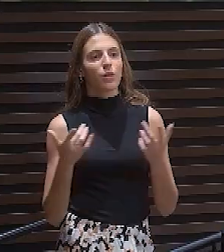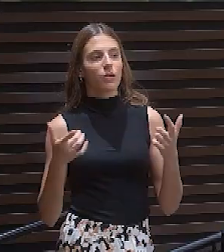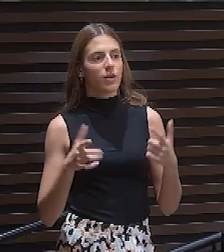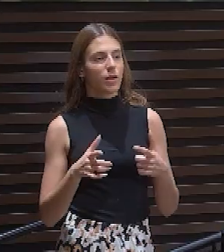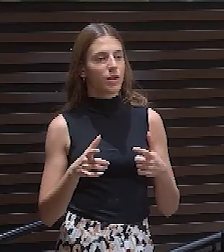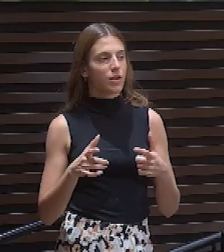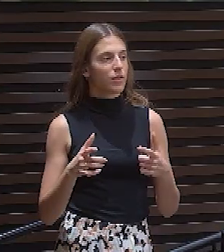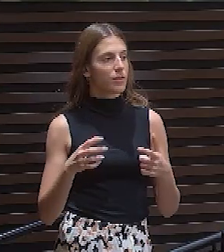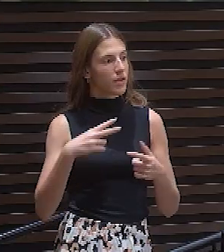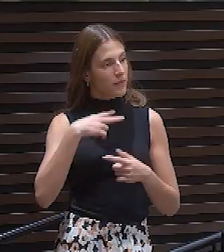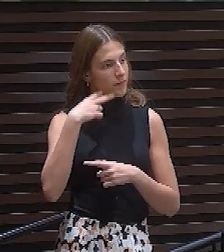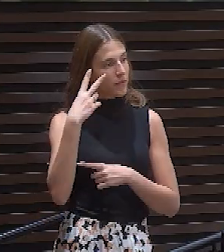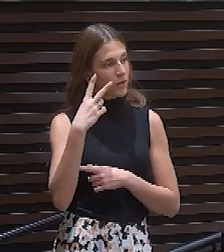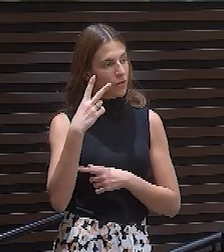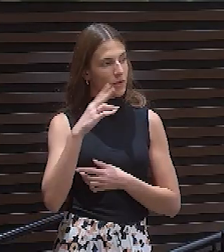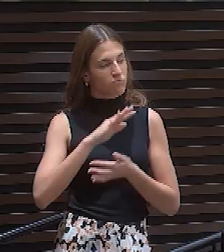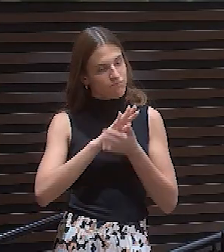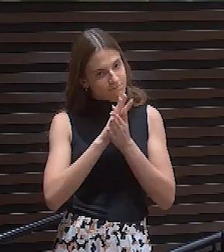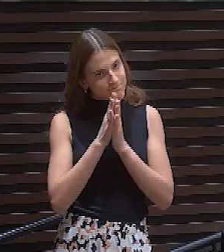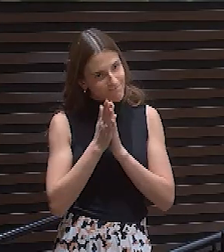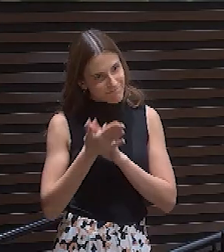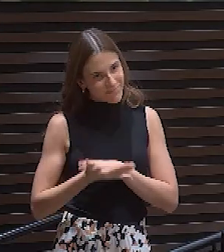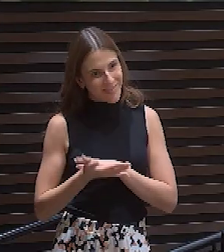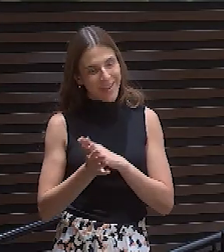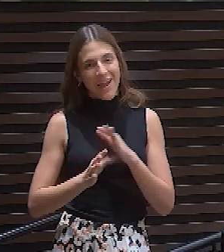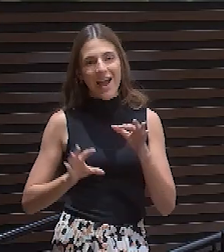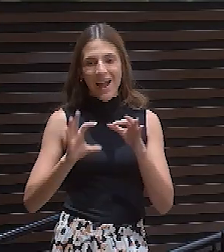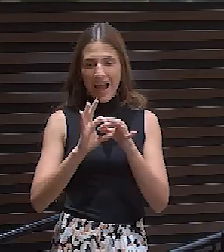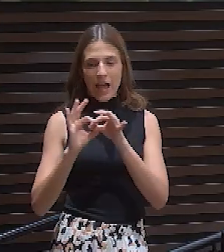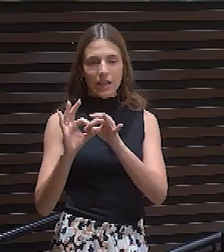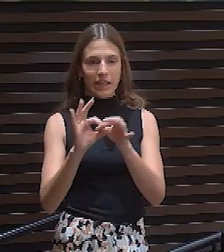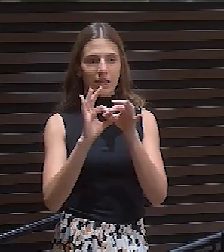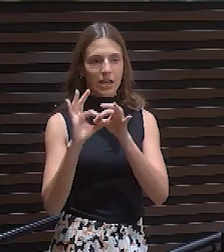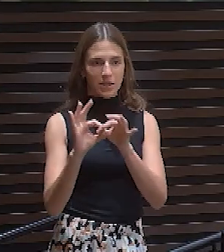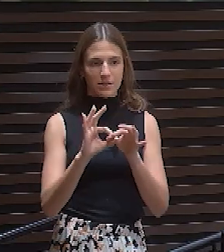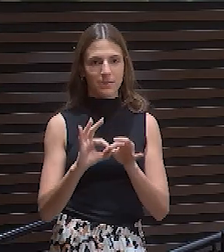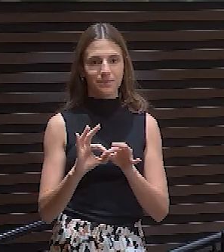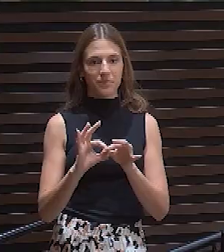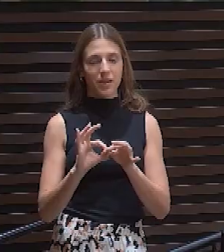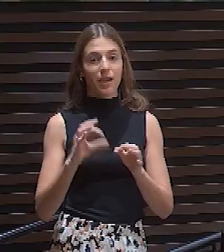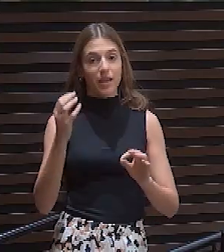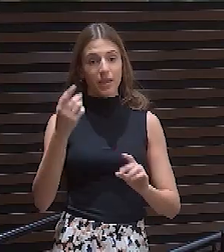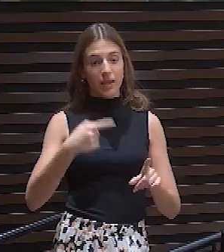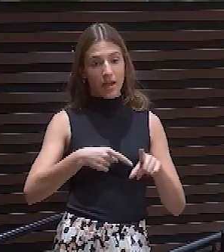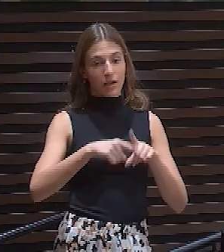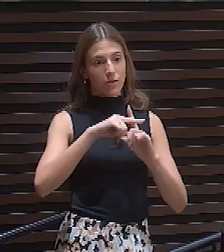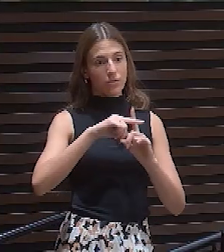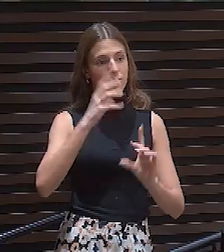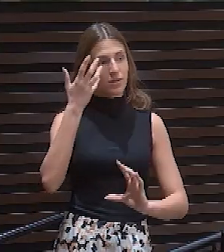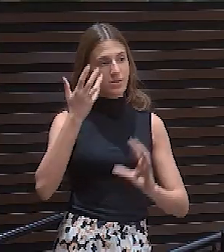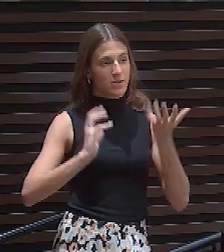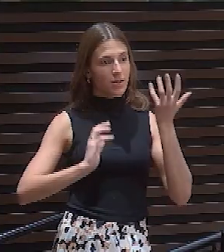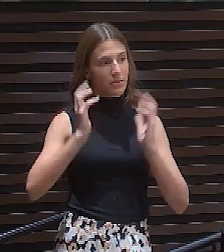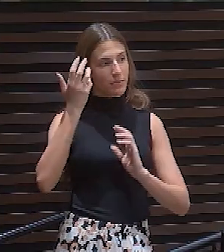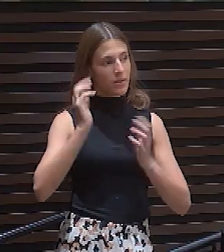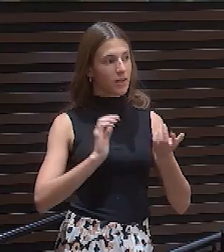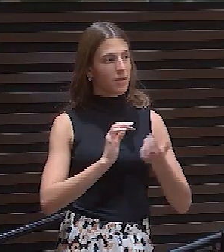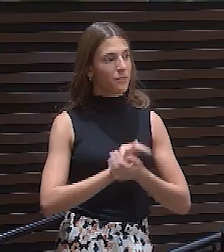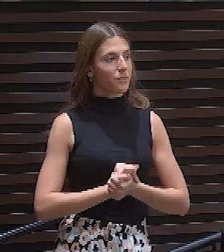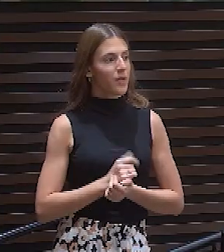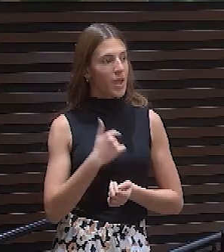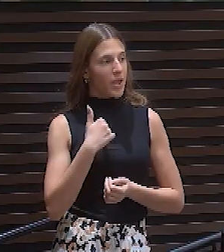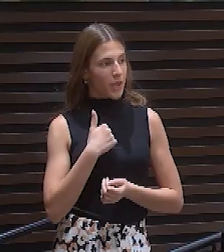a aliança é renovada e a cruz é celebrada. Vou citar essa frase que para